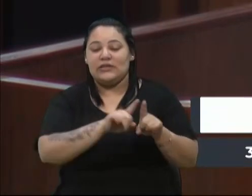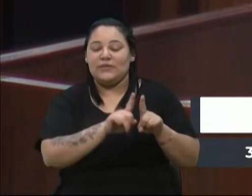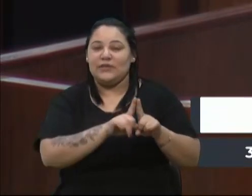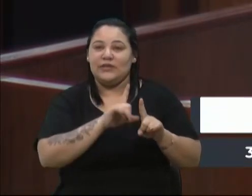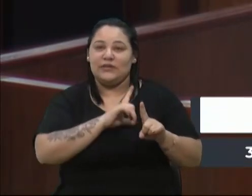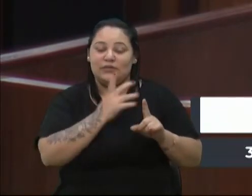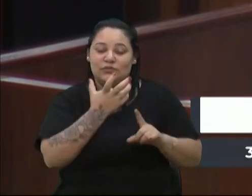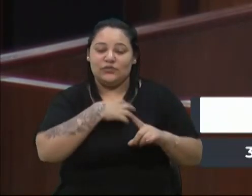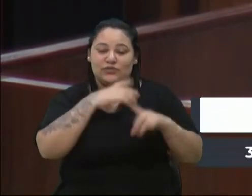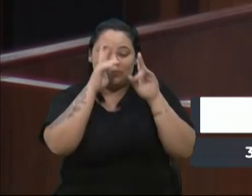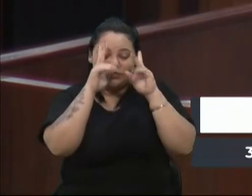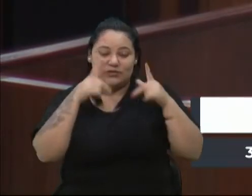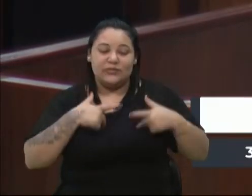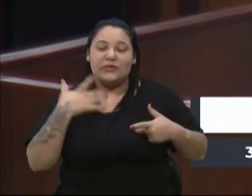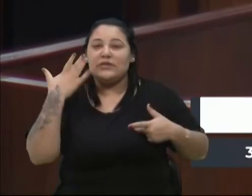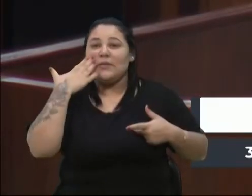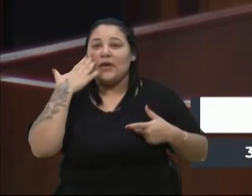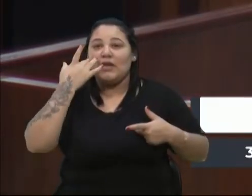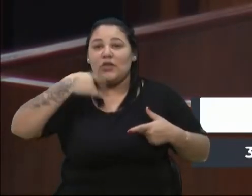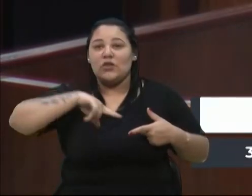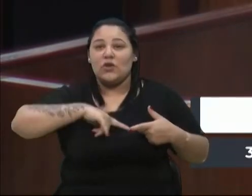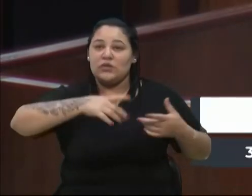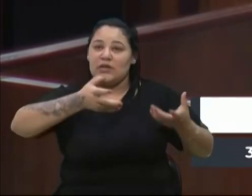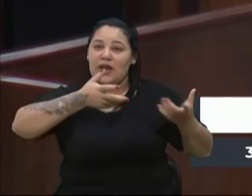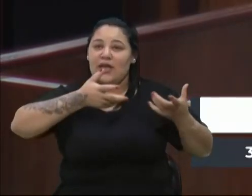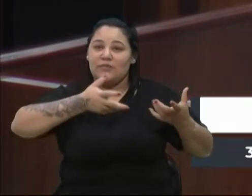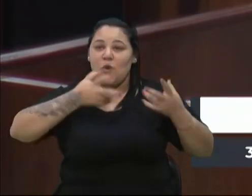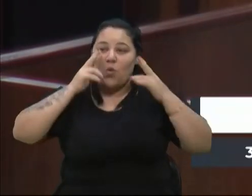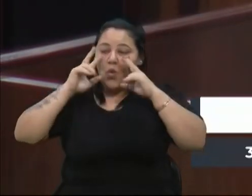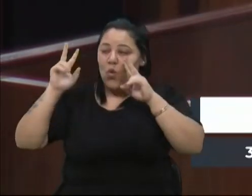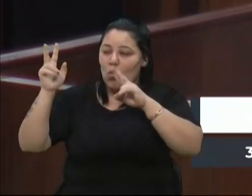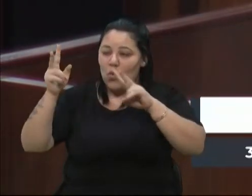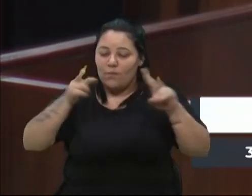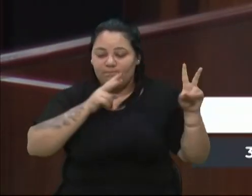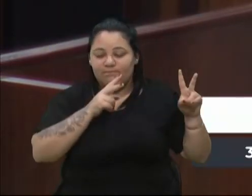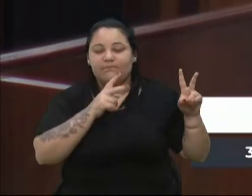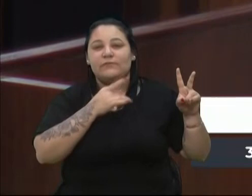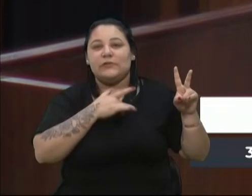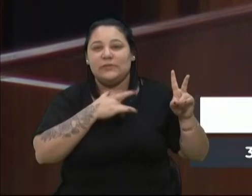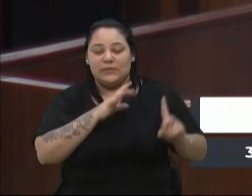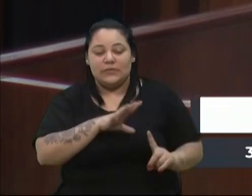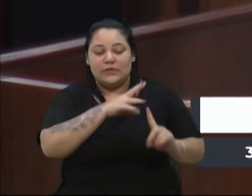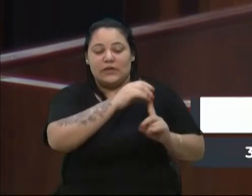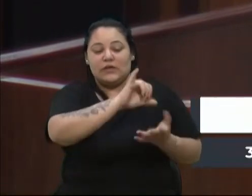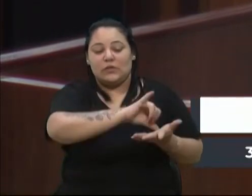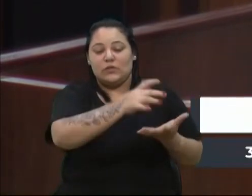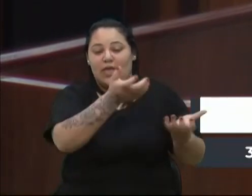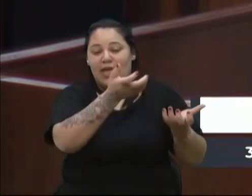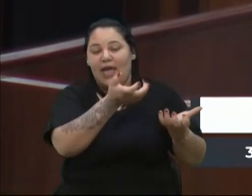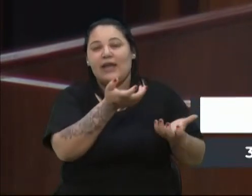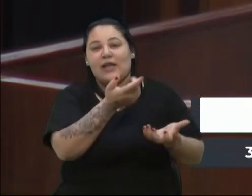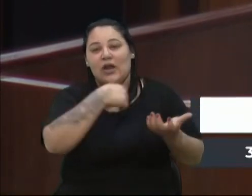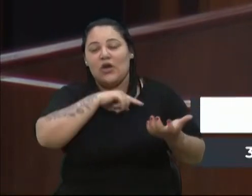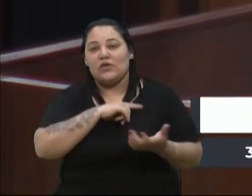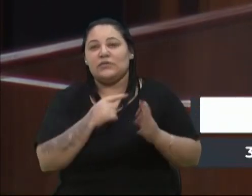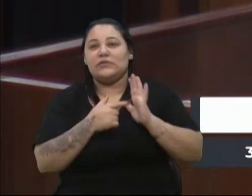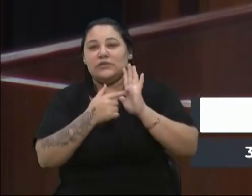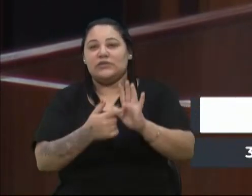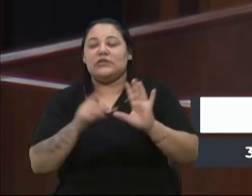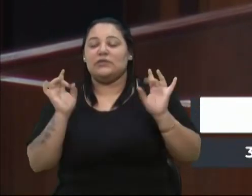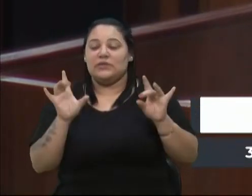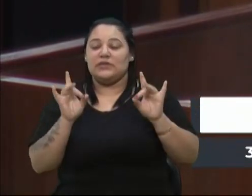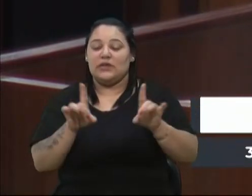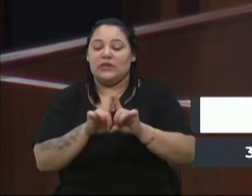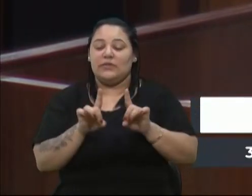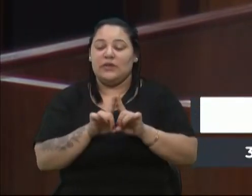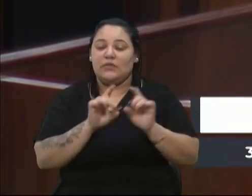reconhecimento do trabalho, saber que queremos ser vistos por grandes centros que são, para nós, referência também. Então, em especial, poder levar um